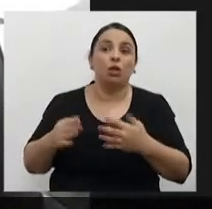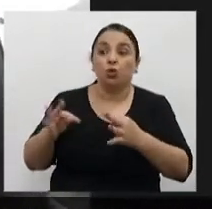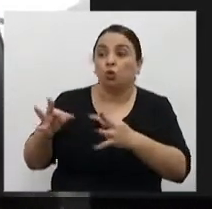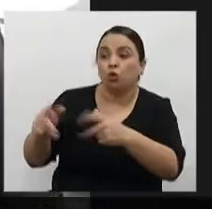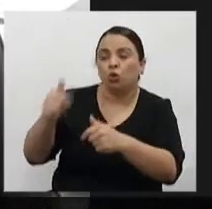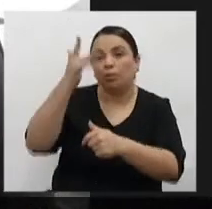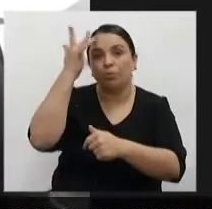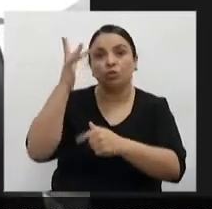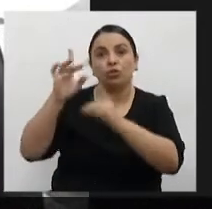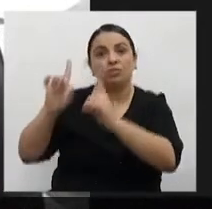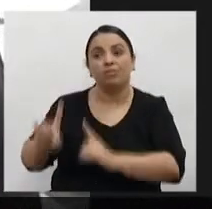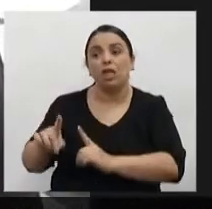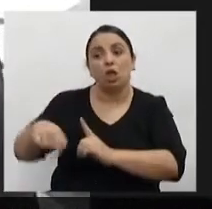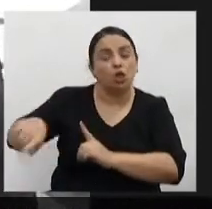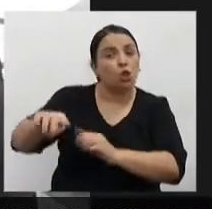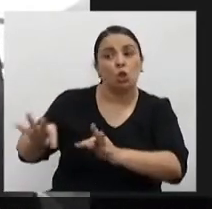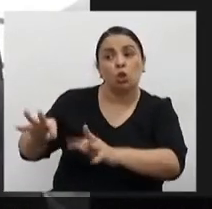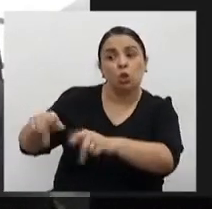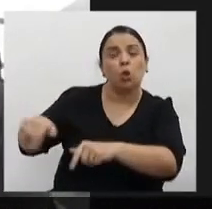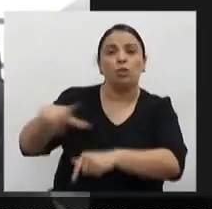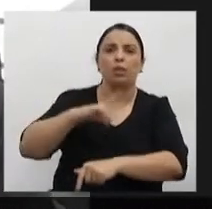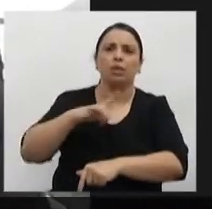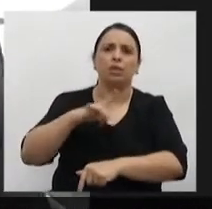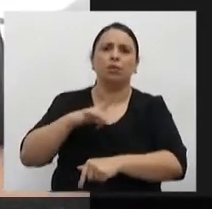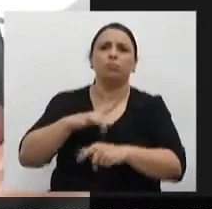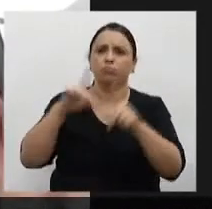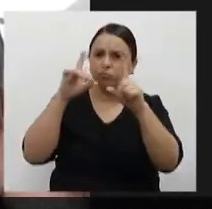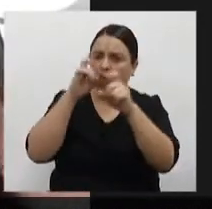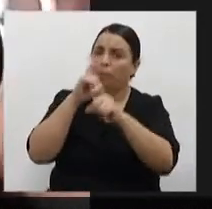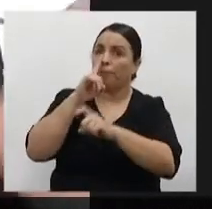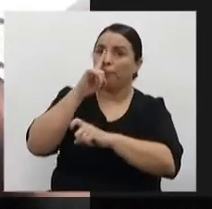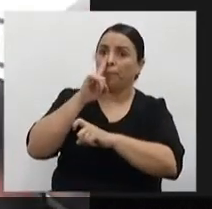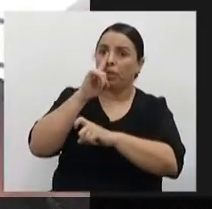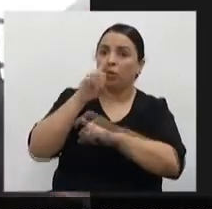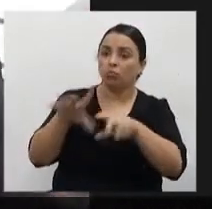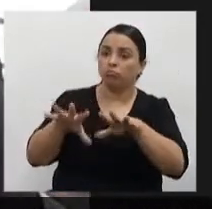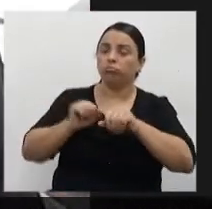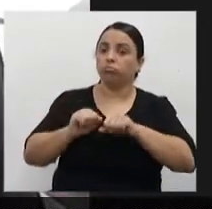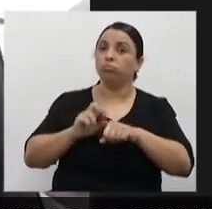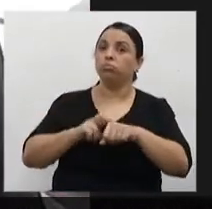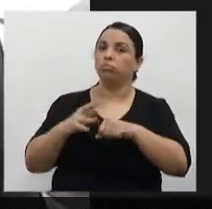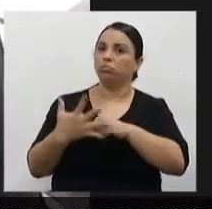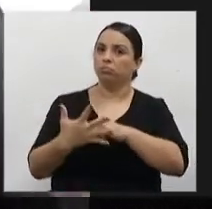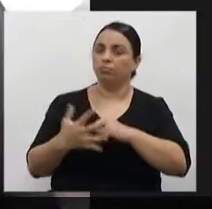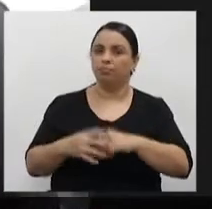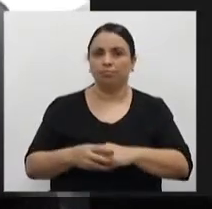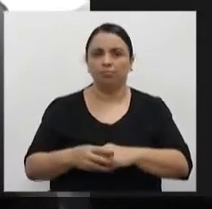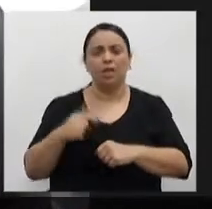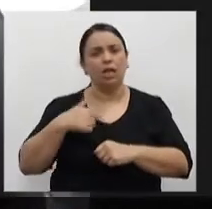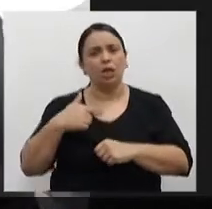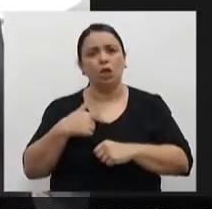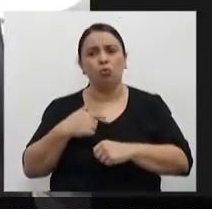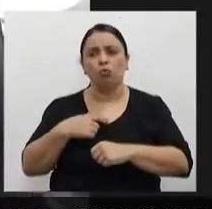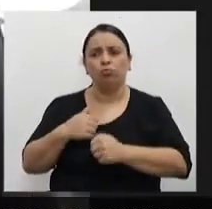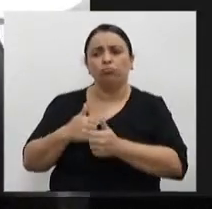situação vulnerável também. Com isso, eu estou acompanhando alguns grupos e estou sentindo uma